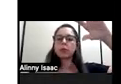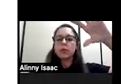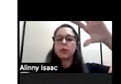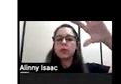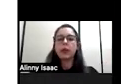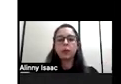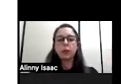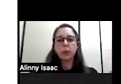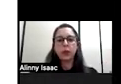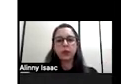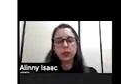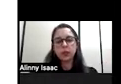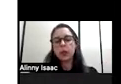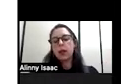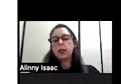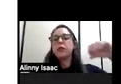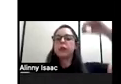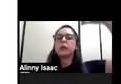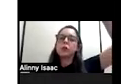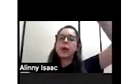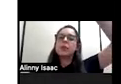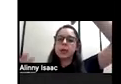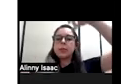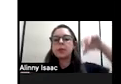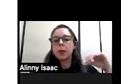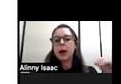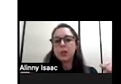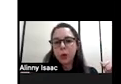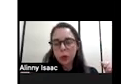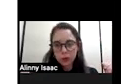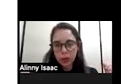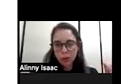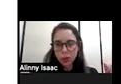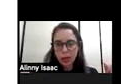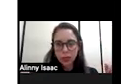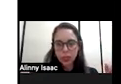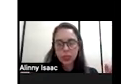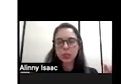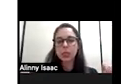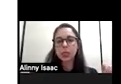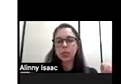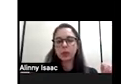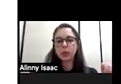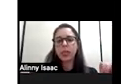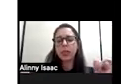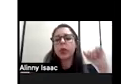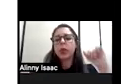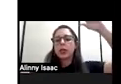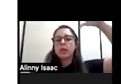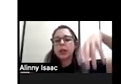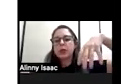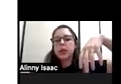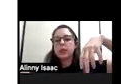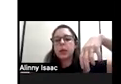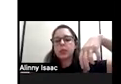ele não consiga tocar em nenhuma superfície, e ele fica suspenso de cabeça para baixo, como está ilustrado aqui nessa figurinha.